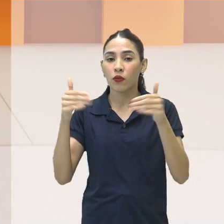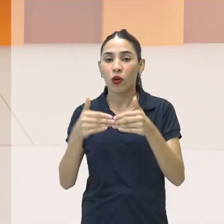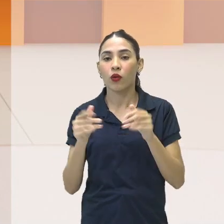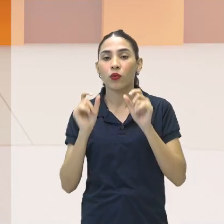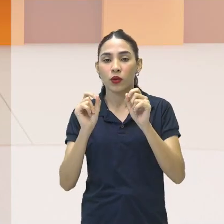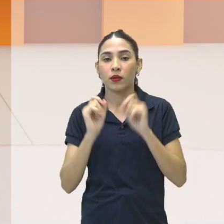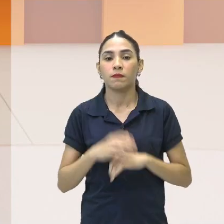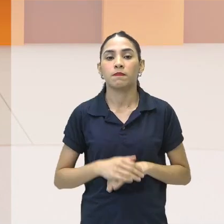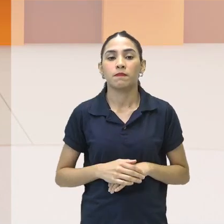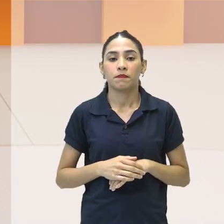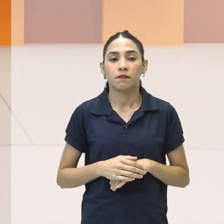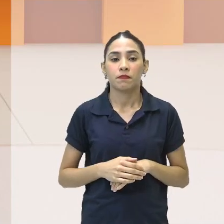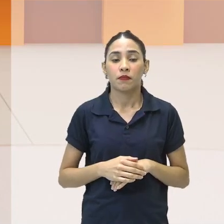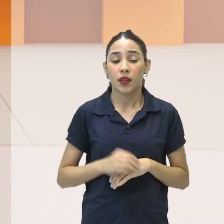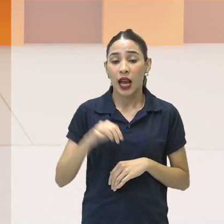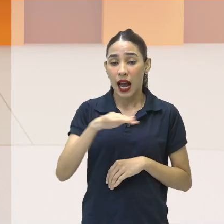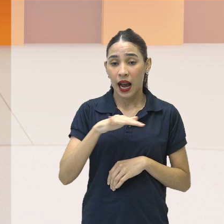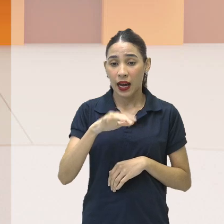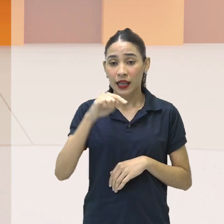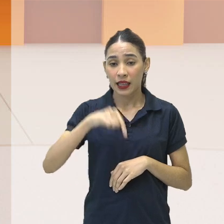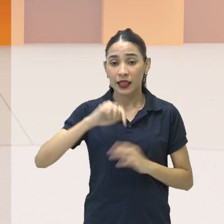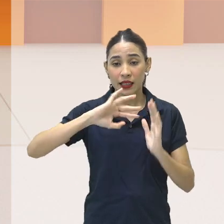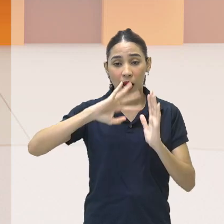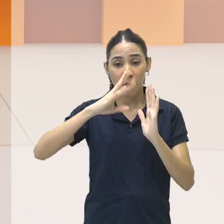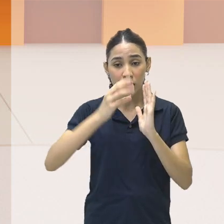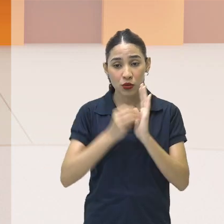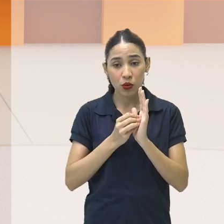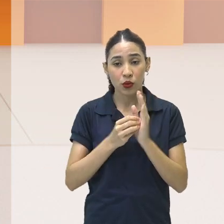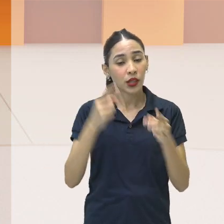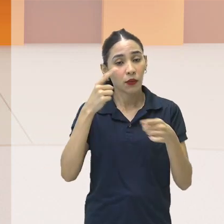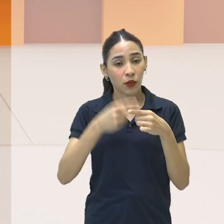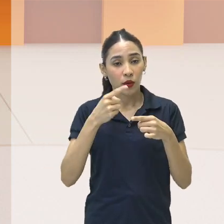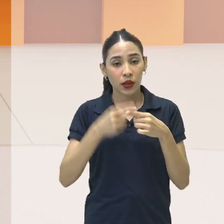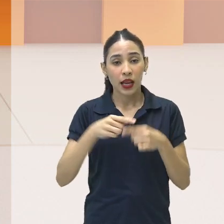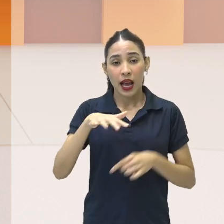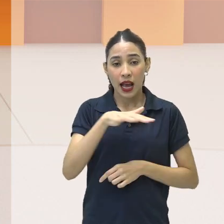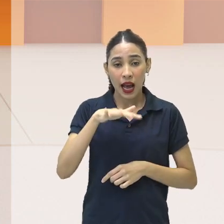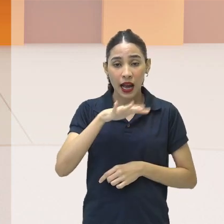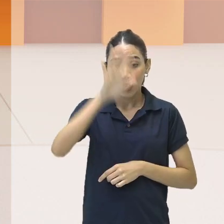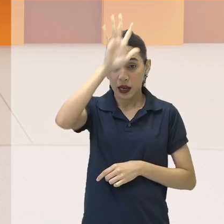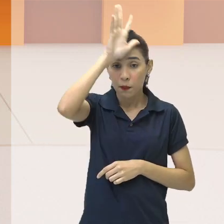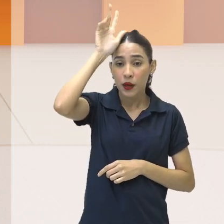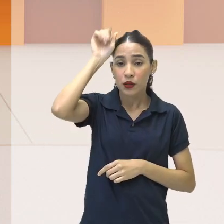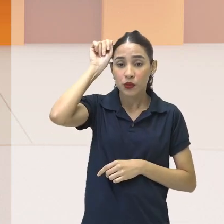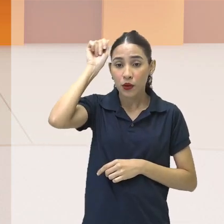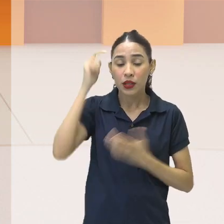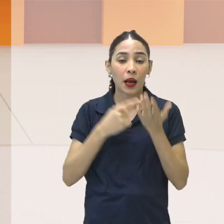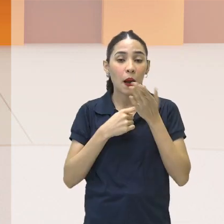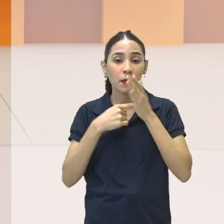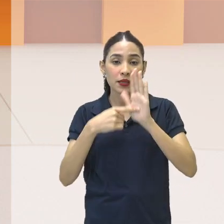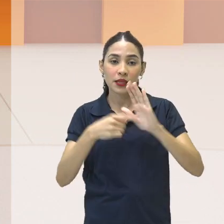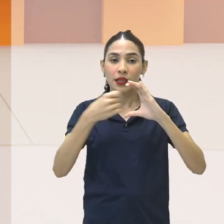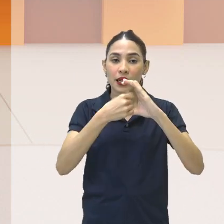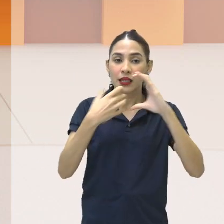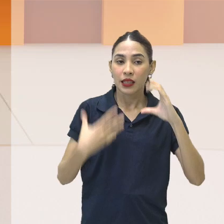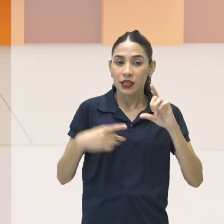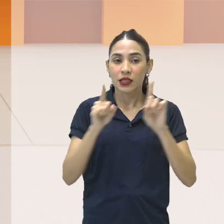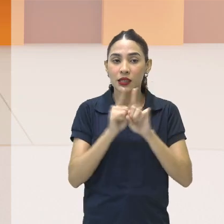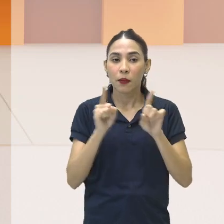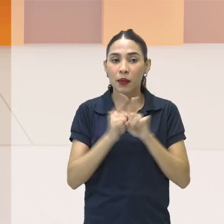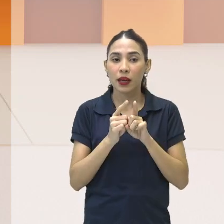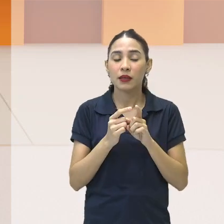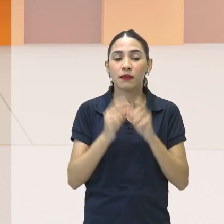trazer essa discussão para a região amazônica, porque a região amazônica ela apresenta características